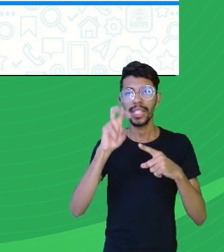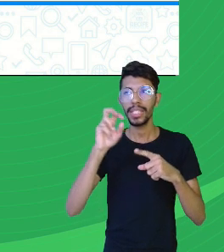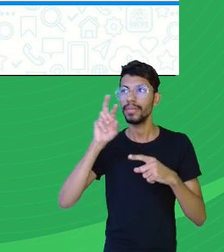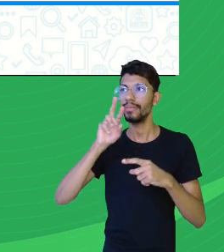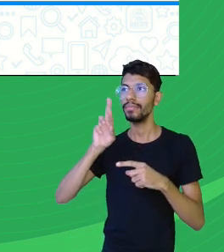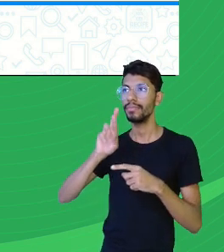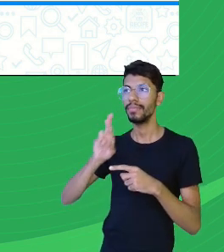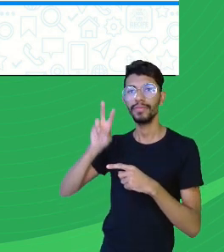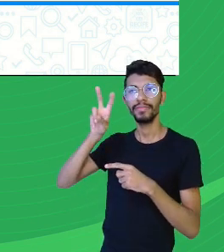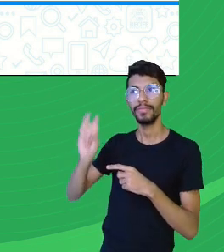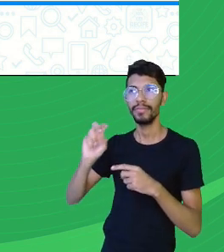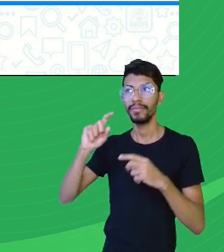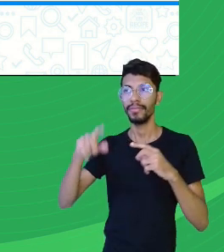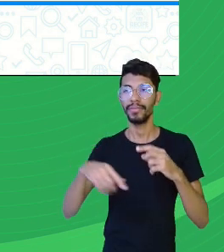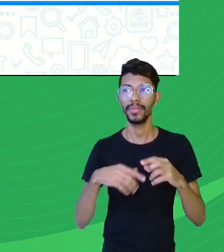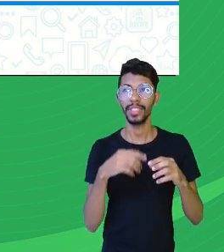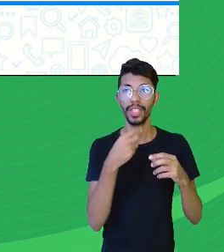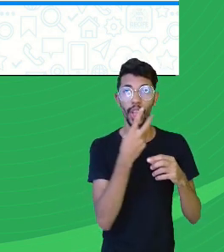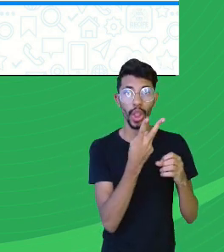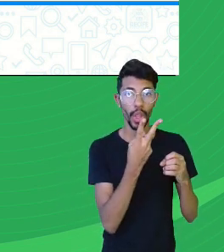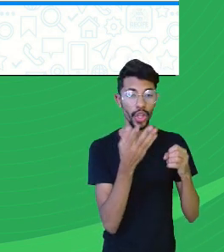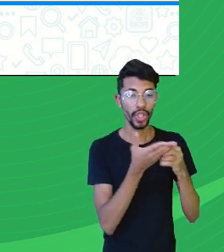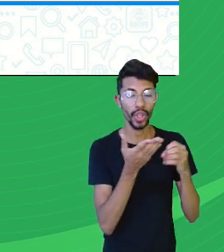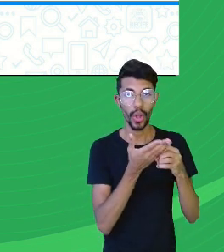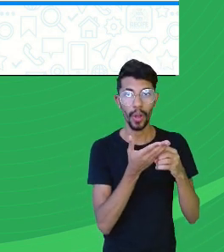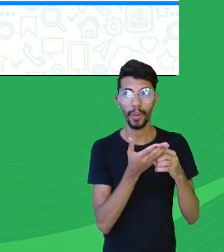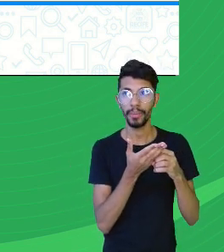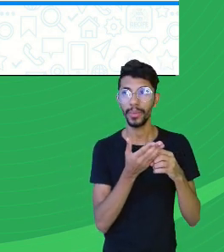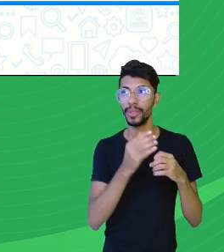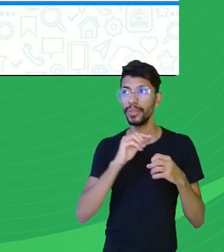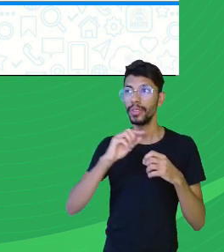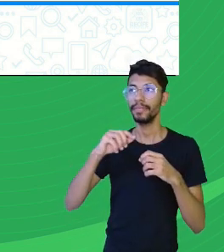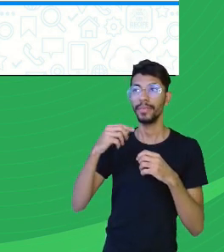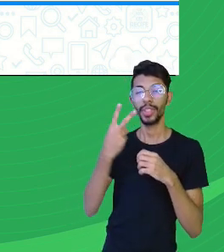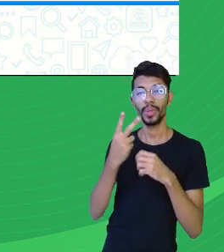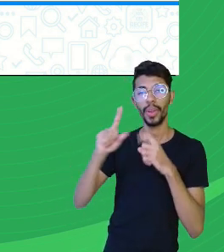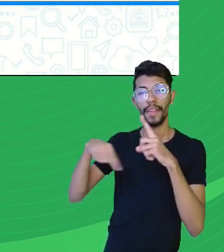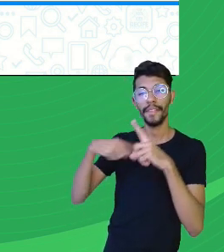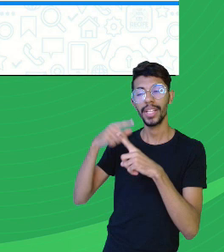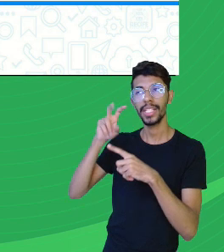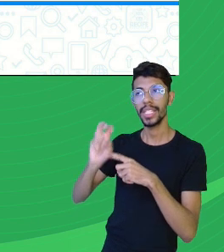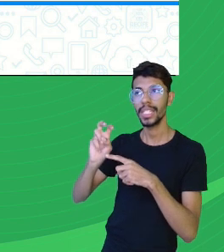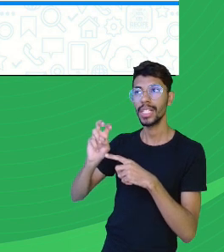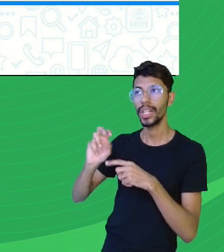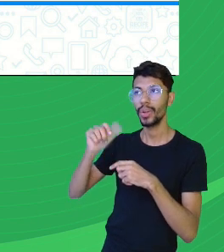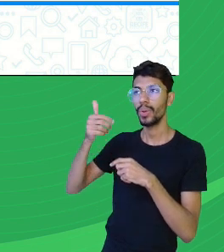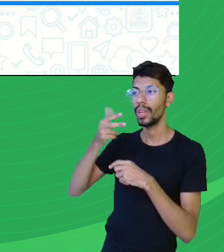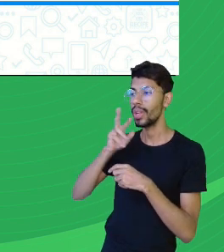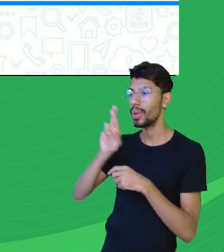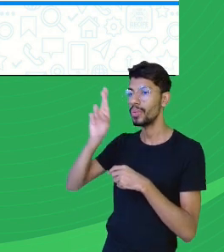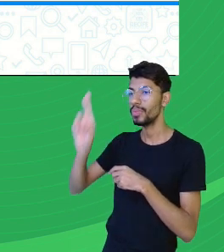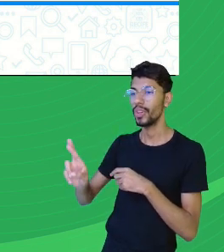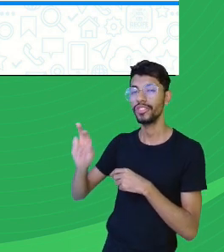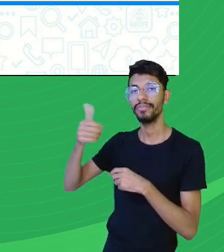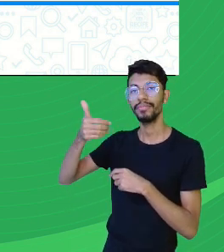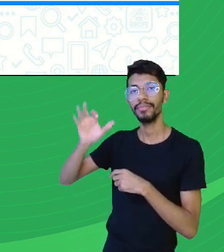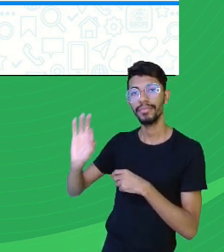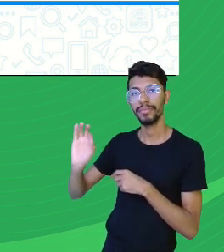copos, 2 vezes 5. 2 é a quantidade de 2 vezes 5, porque é a quantidade